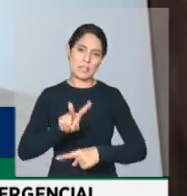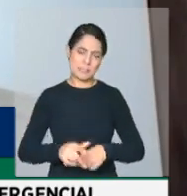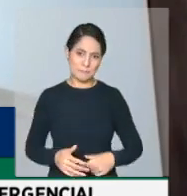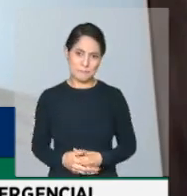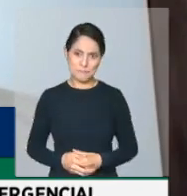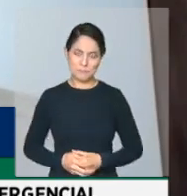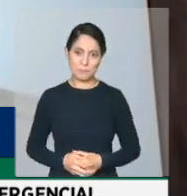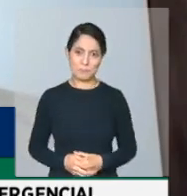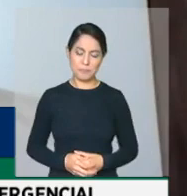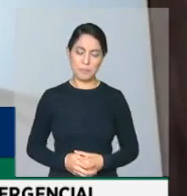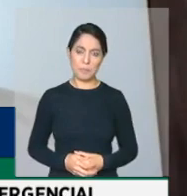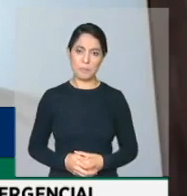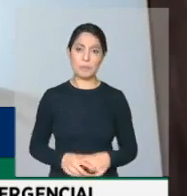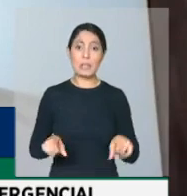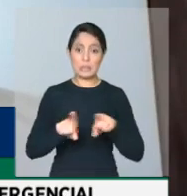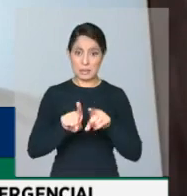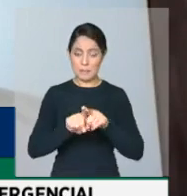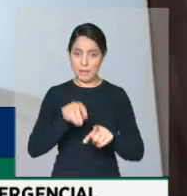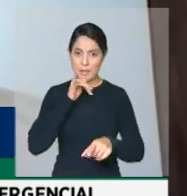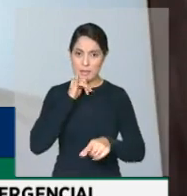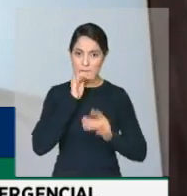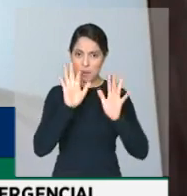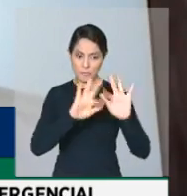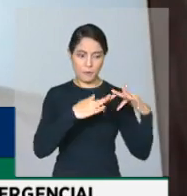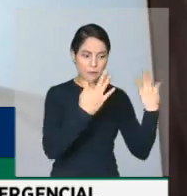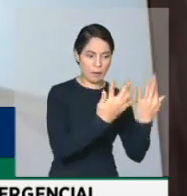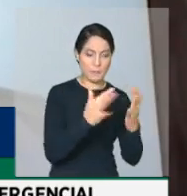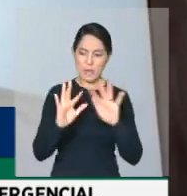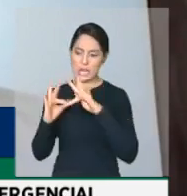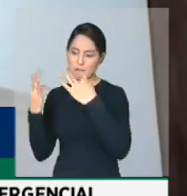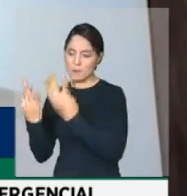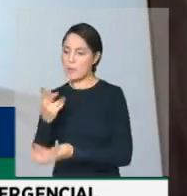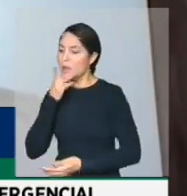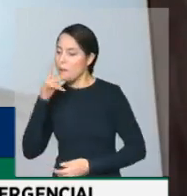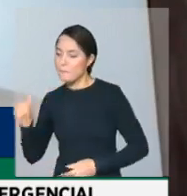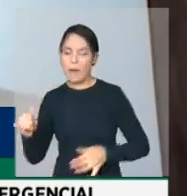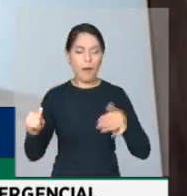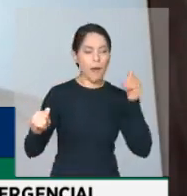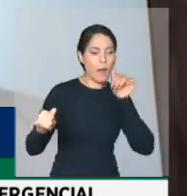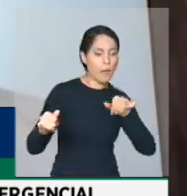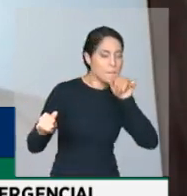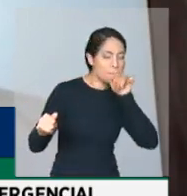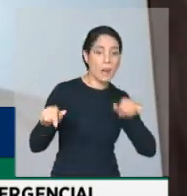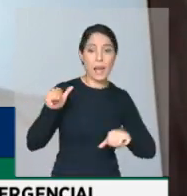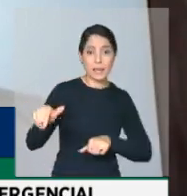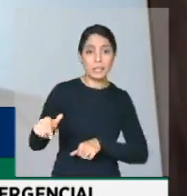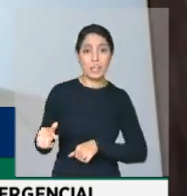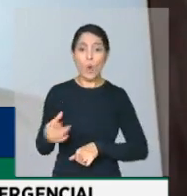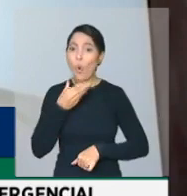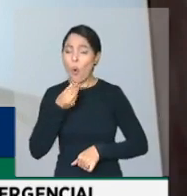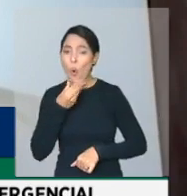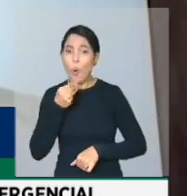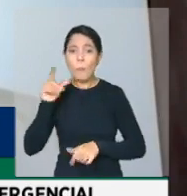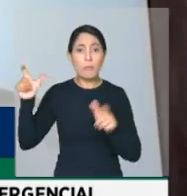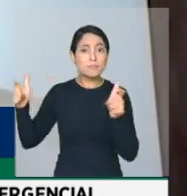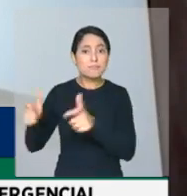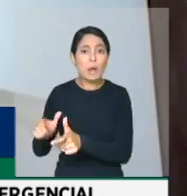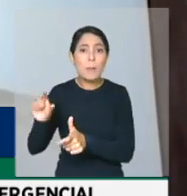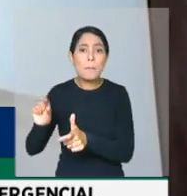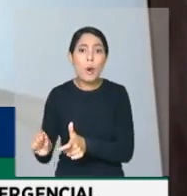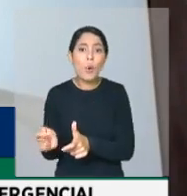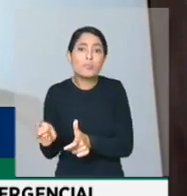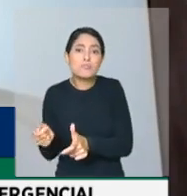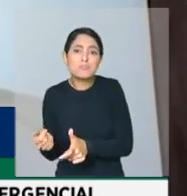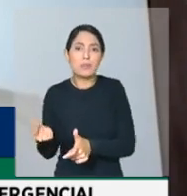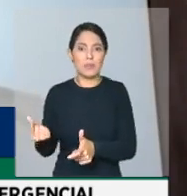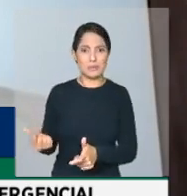como numericamente os lares monoparentais chefiados por homens são muito menores, tal medida certamente